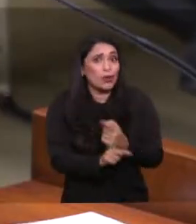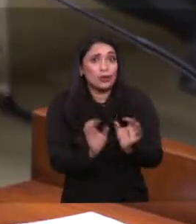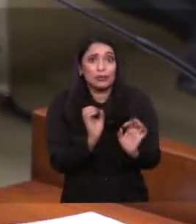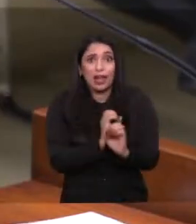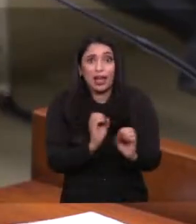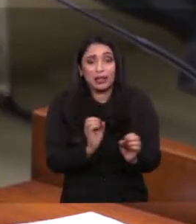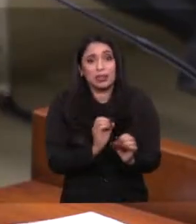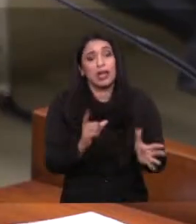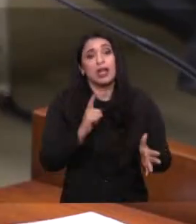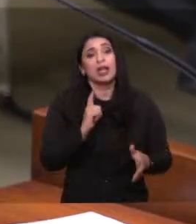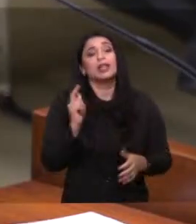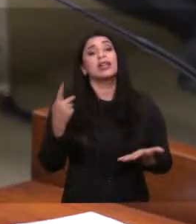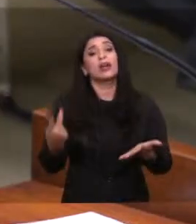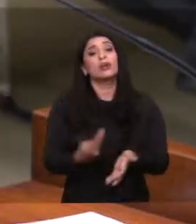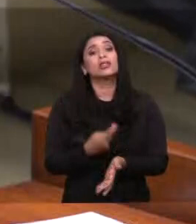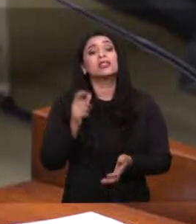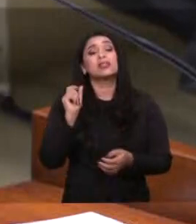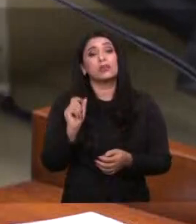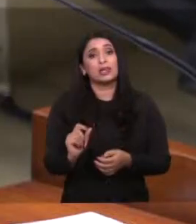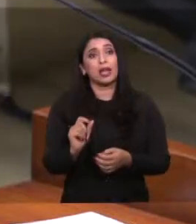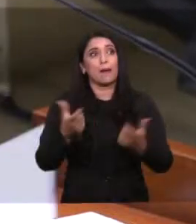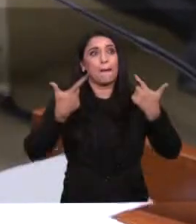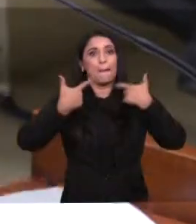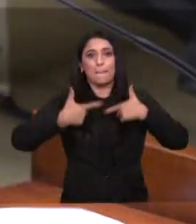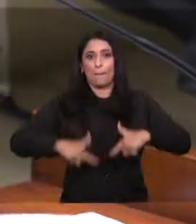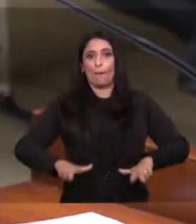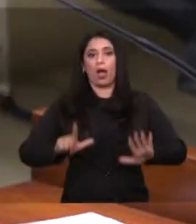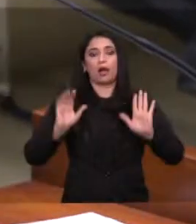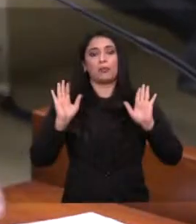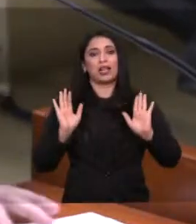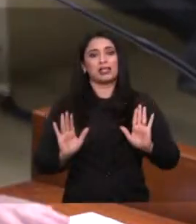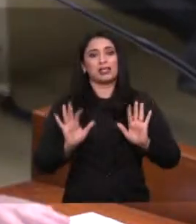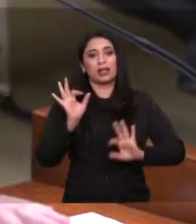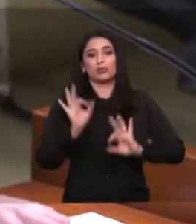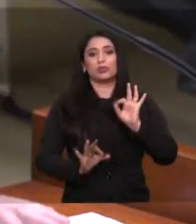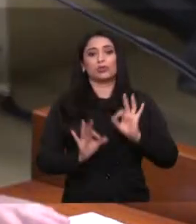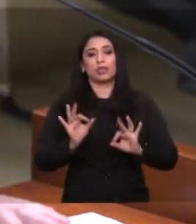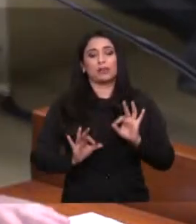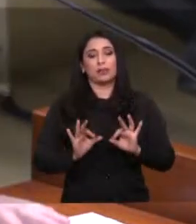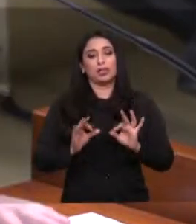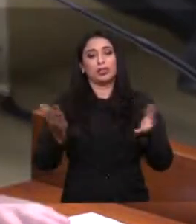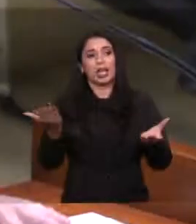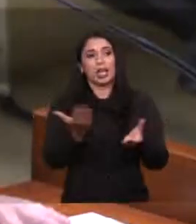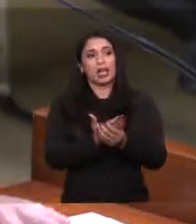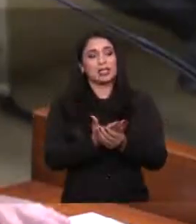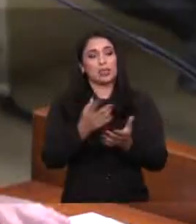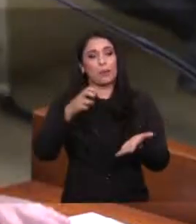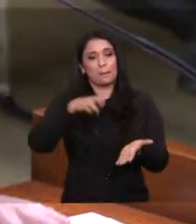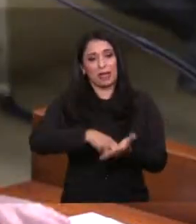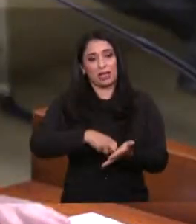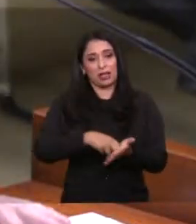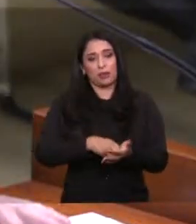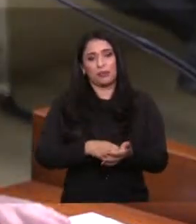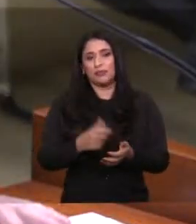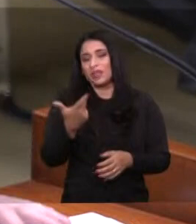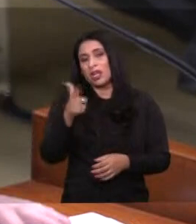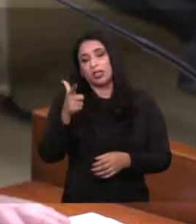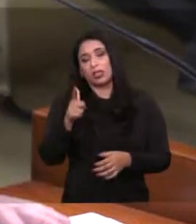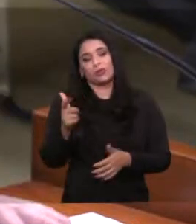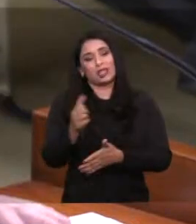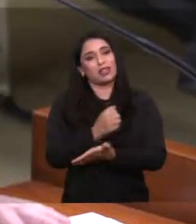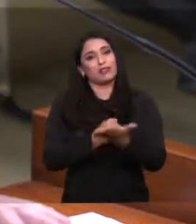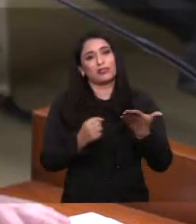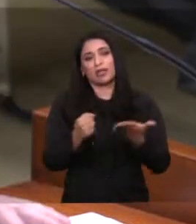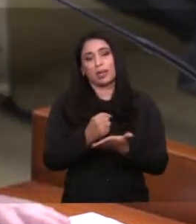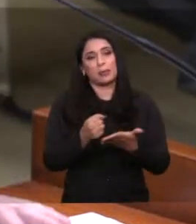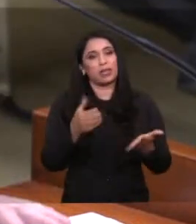isso, levaria a uma atuação parcial no julgamento da ação penal. Não há lógica ou fundamento algum